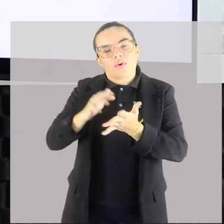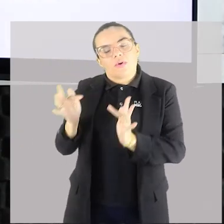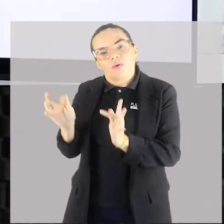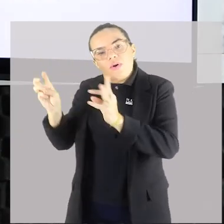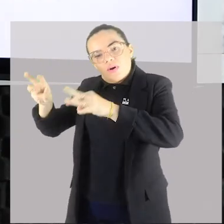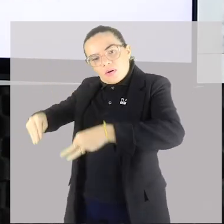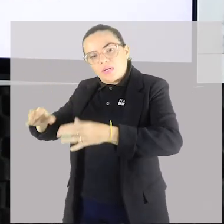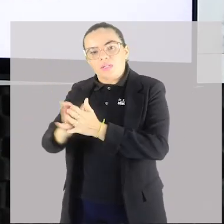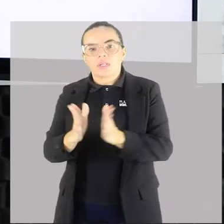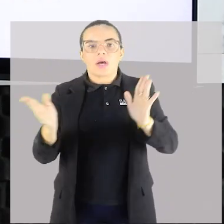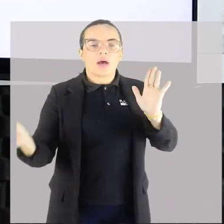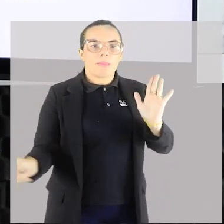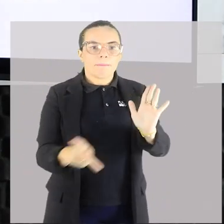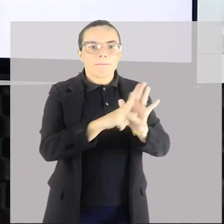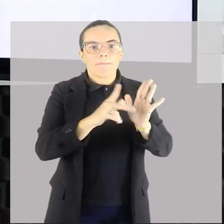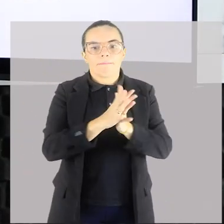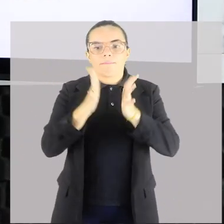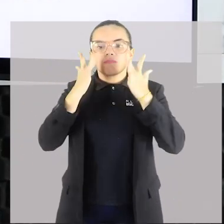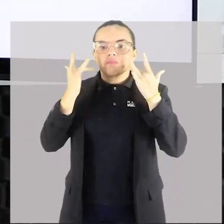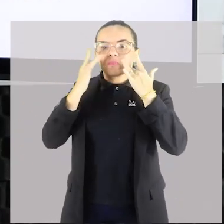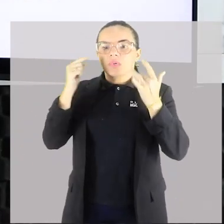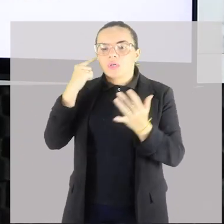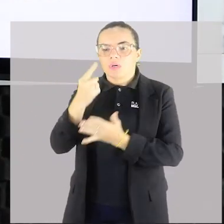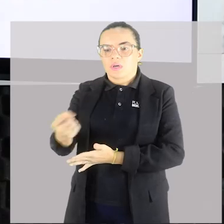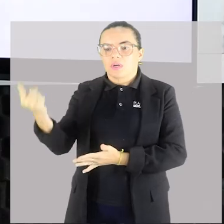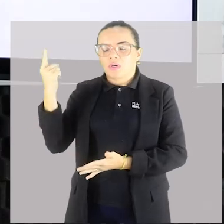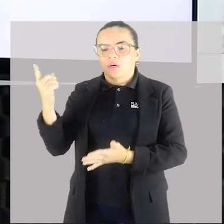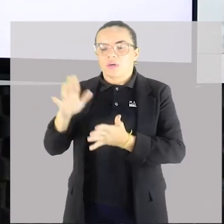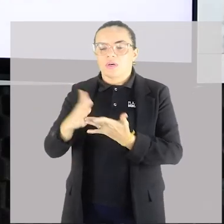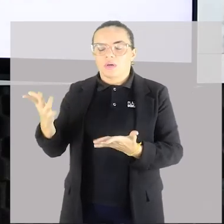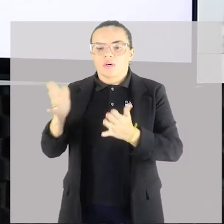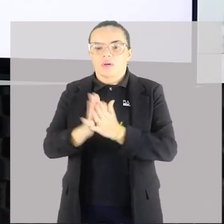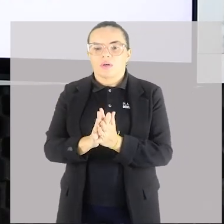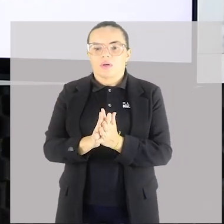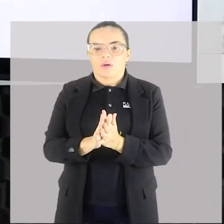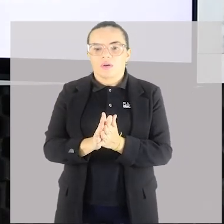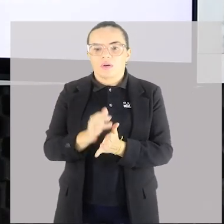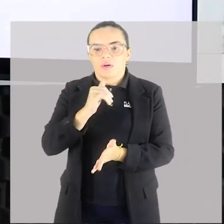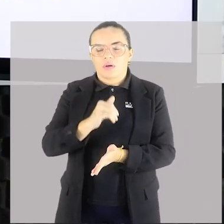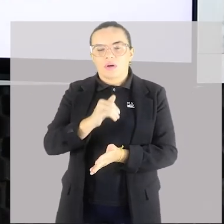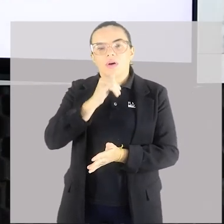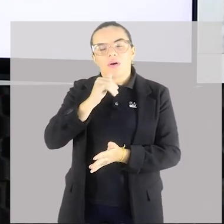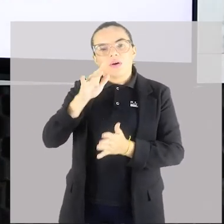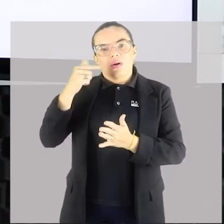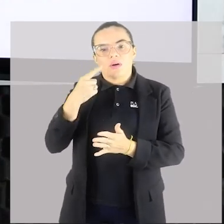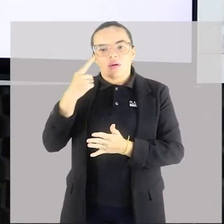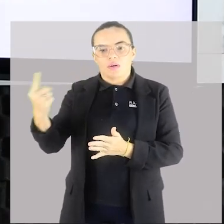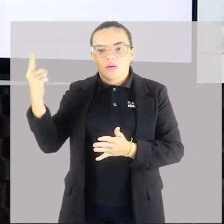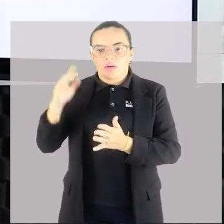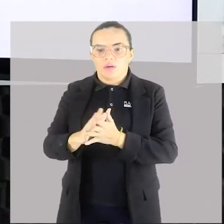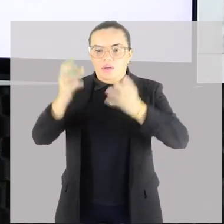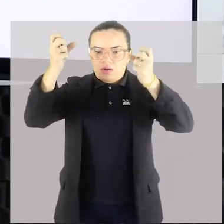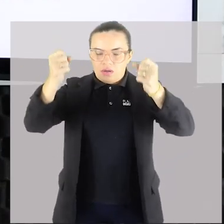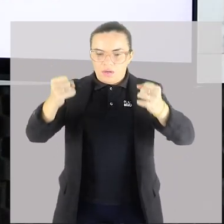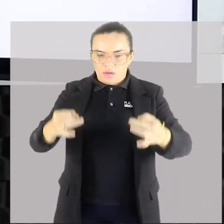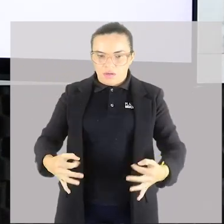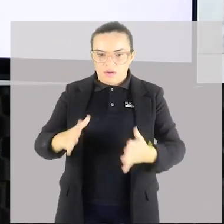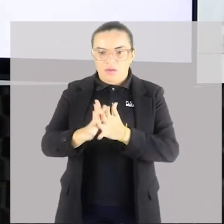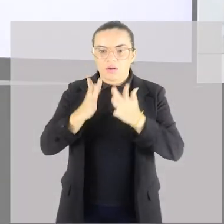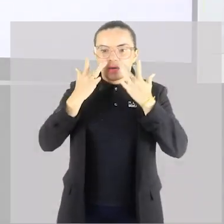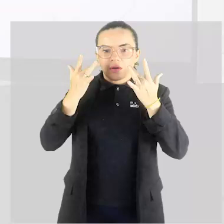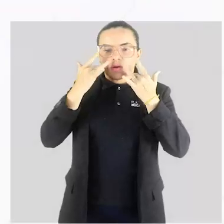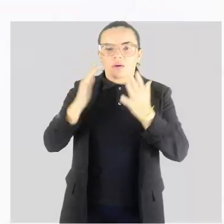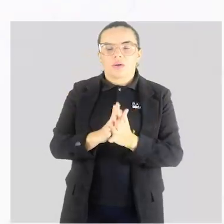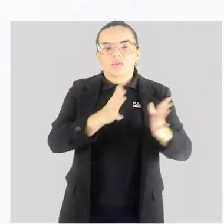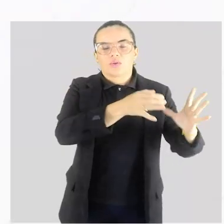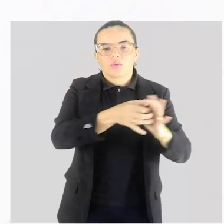obra. Ele é visto como uma evolução do expressionismo abstrato, já explicar para vocês, tirando a arte do material e tornando parte da rotina. A gente vai